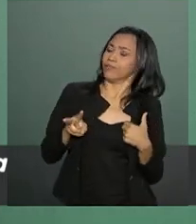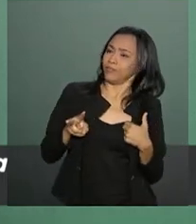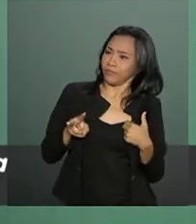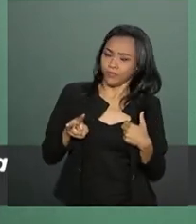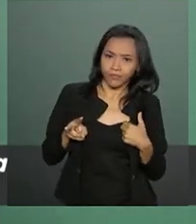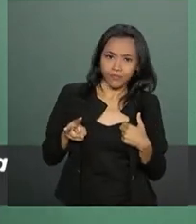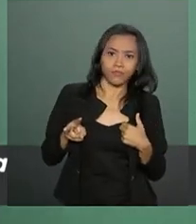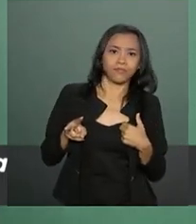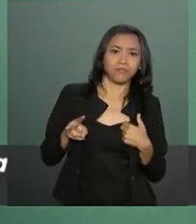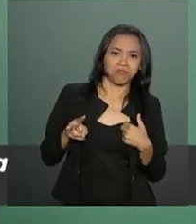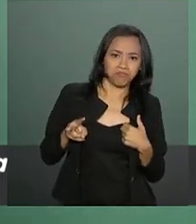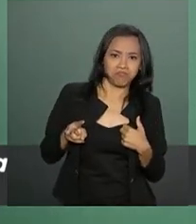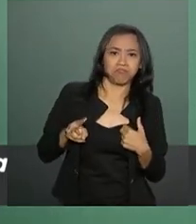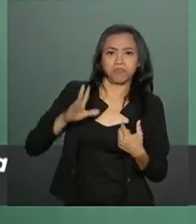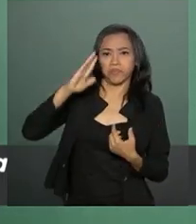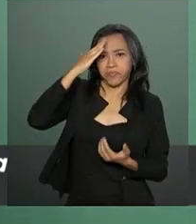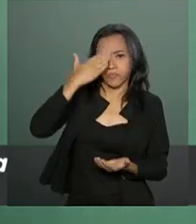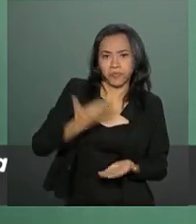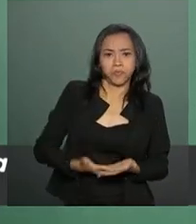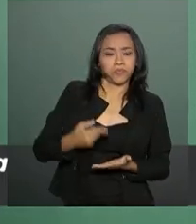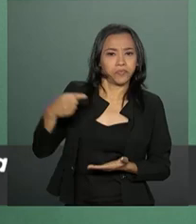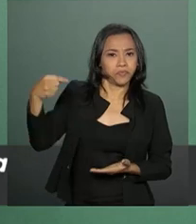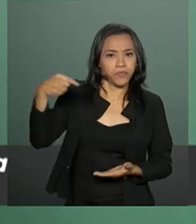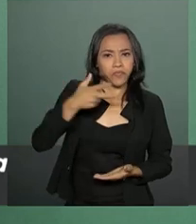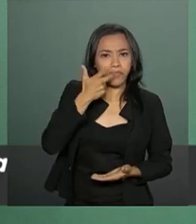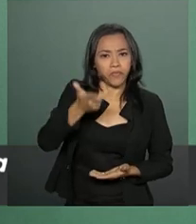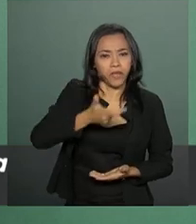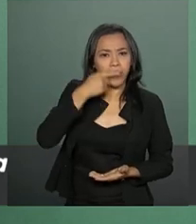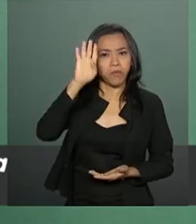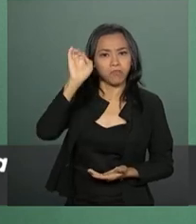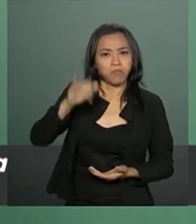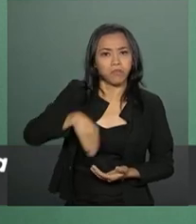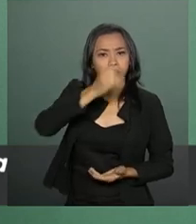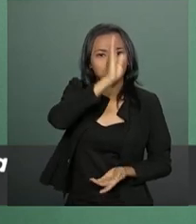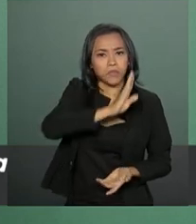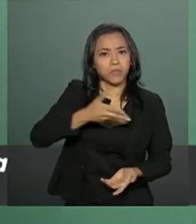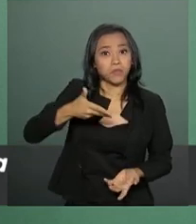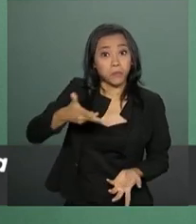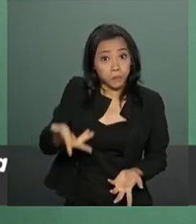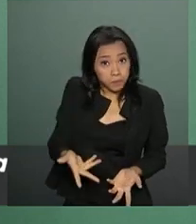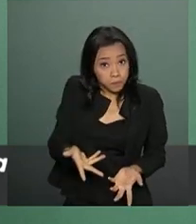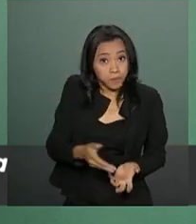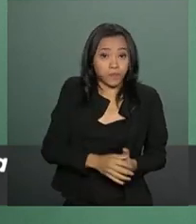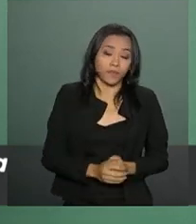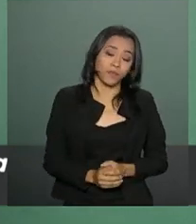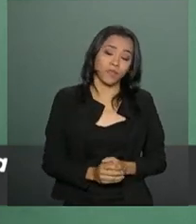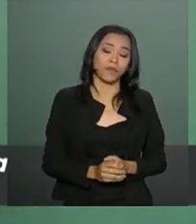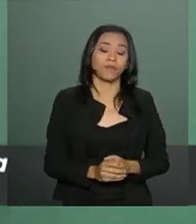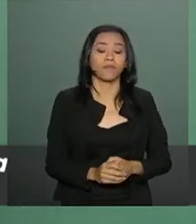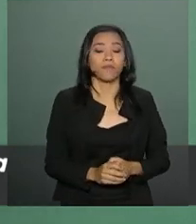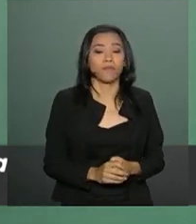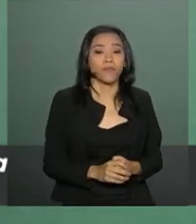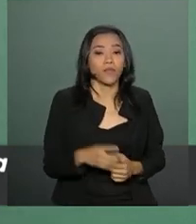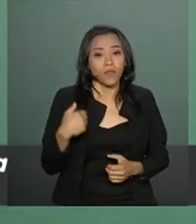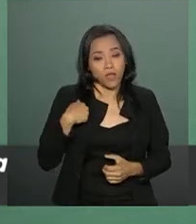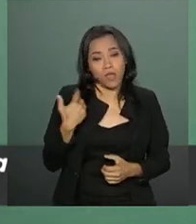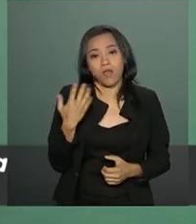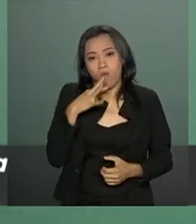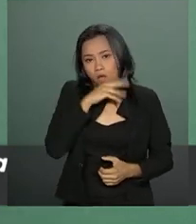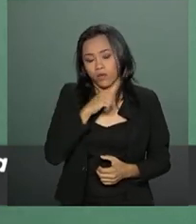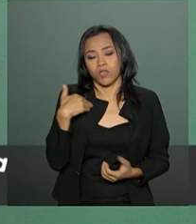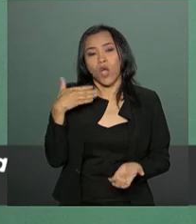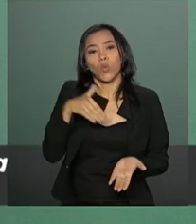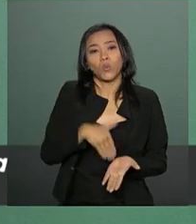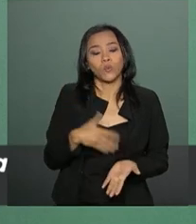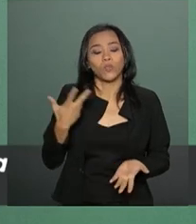os investidores todos no exterior falam brasil então acho que as nossas últimas palavras as